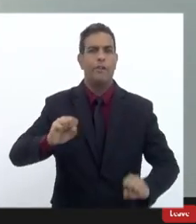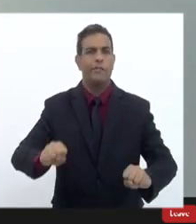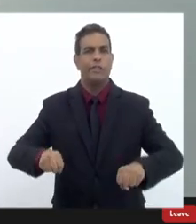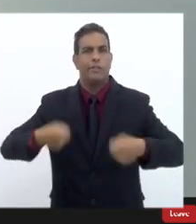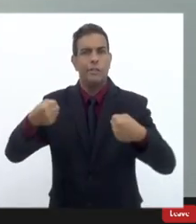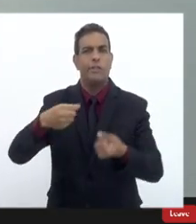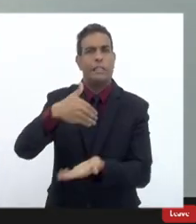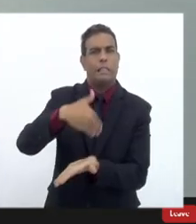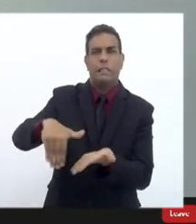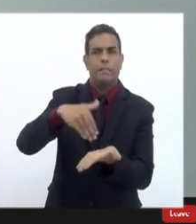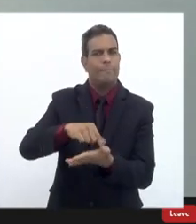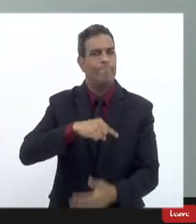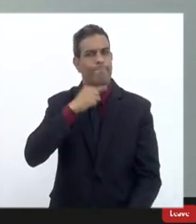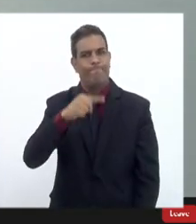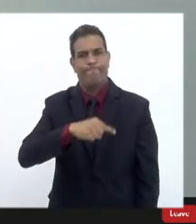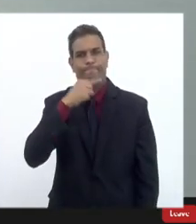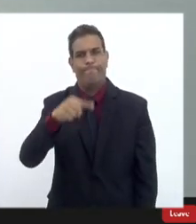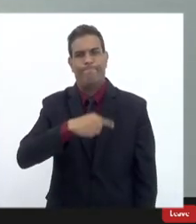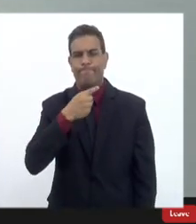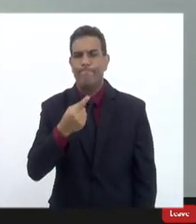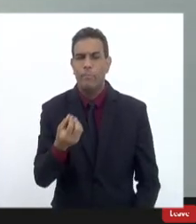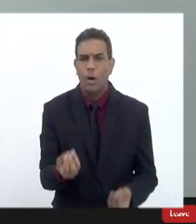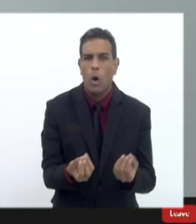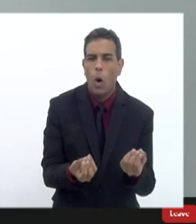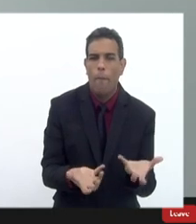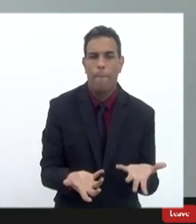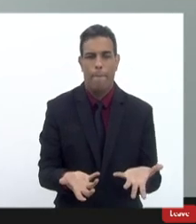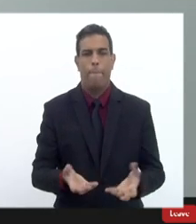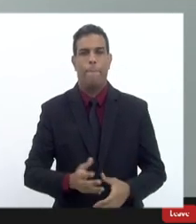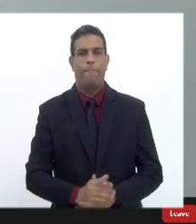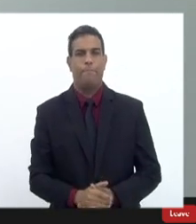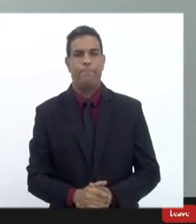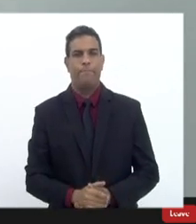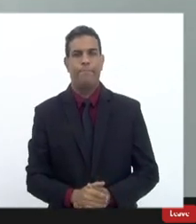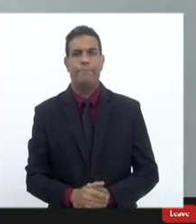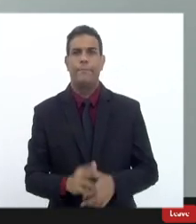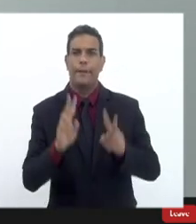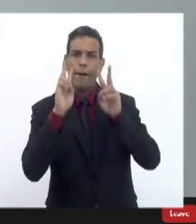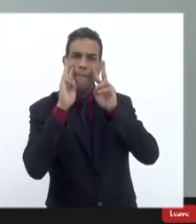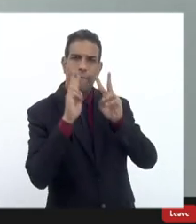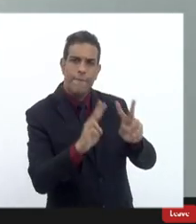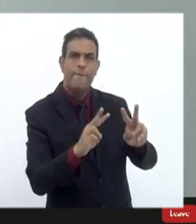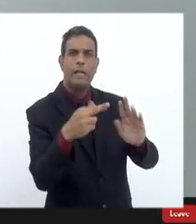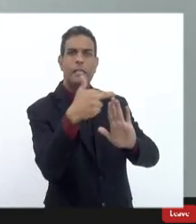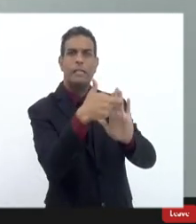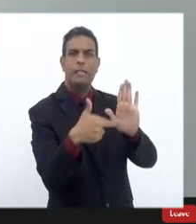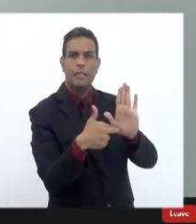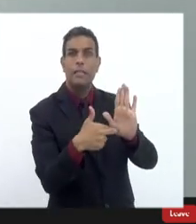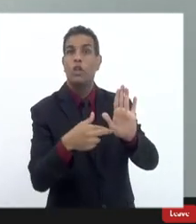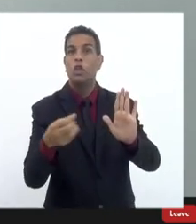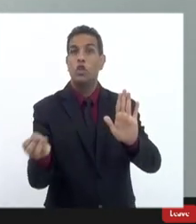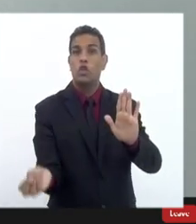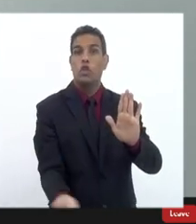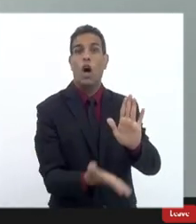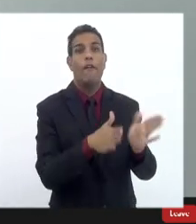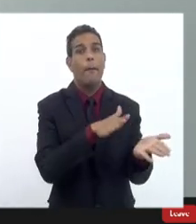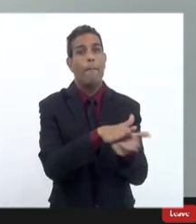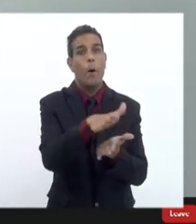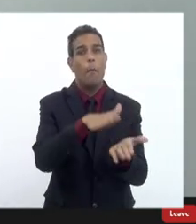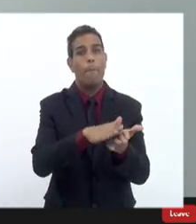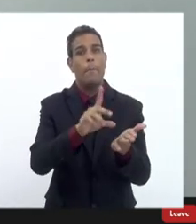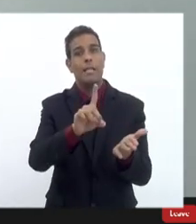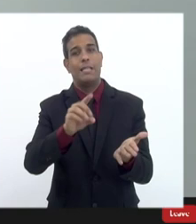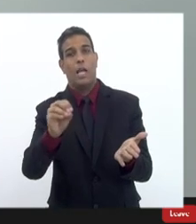das secretarias. Então, também vimos com bons olhos a resolução recente que foi publicada, que